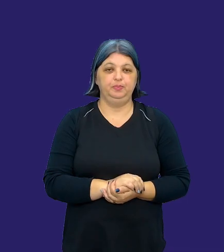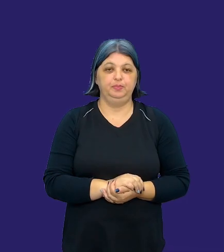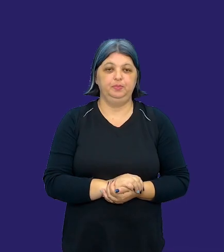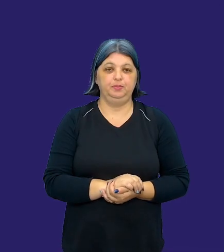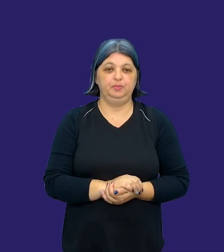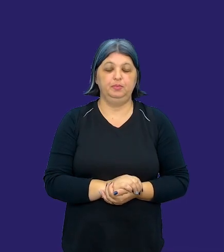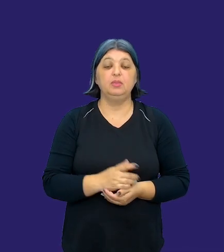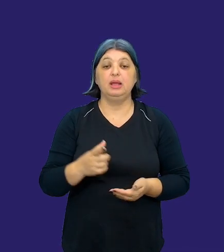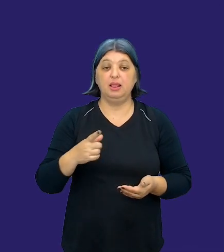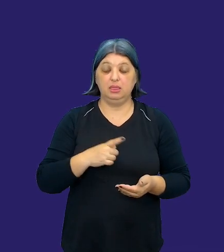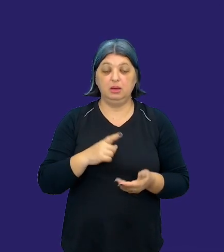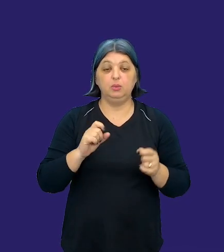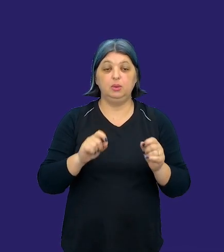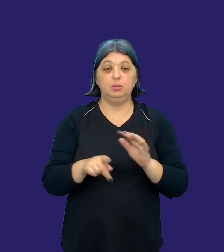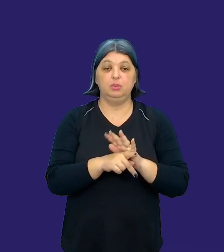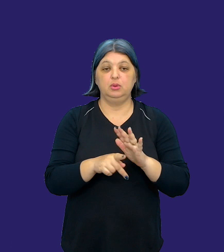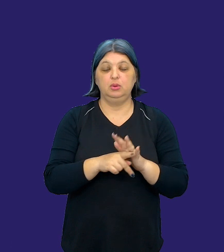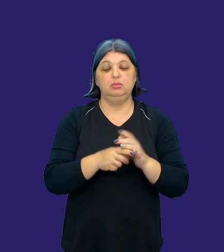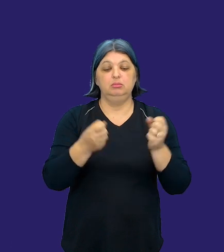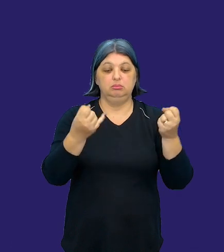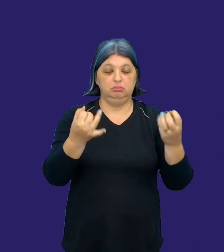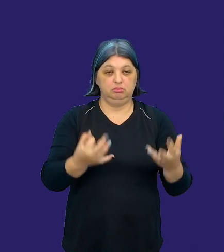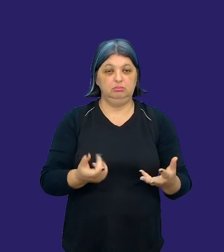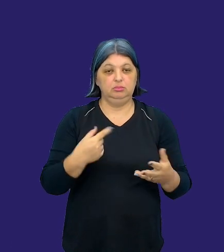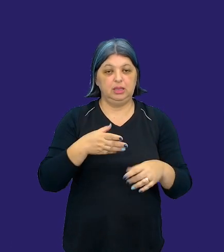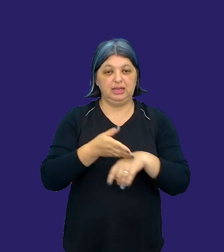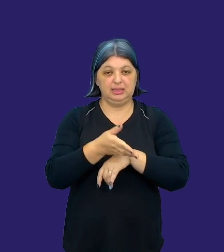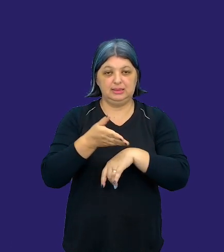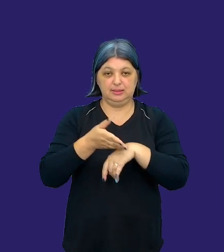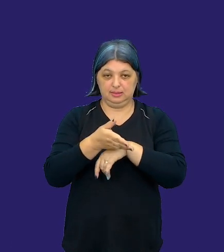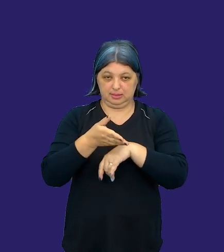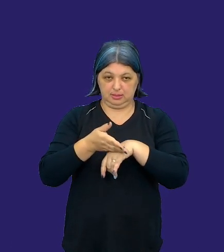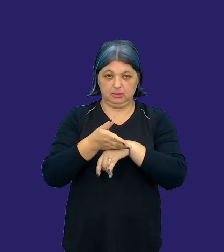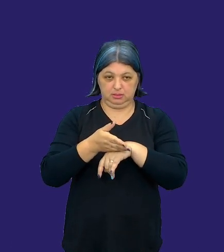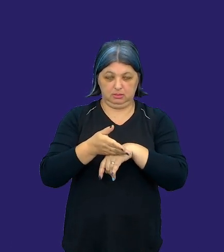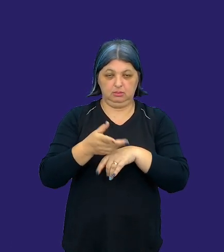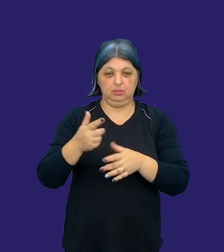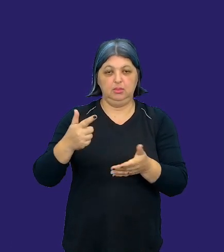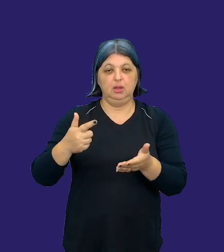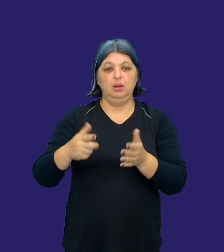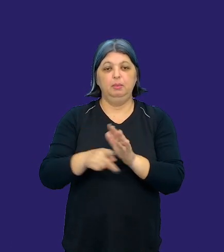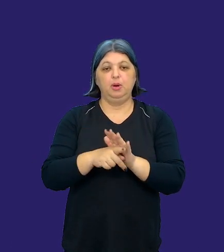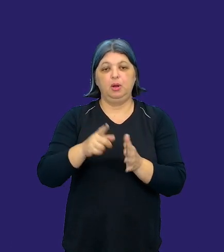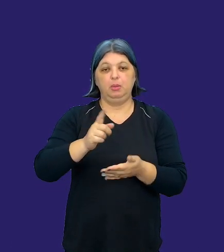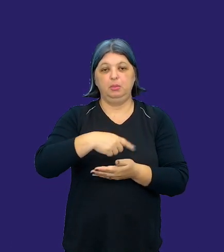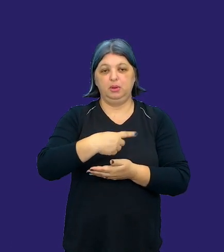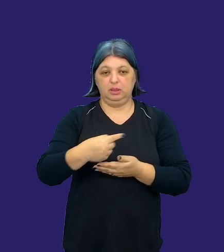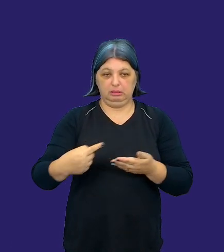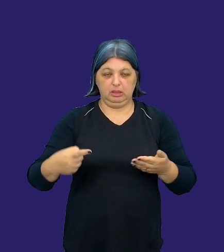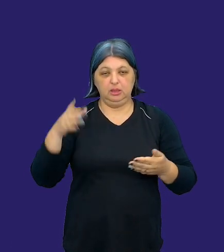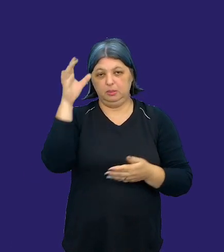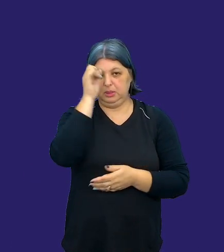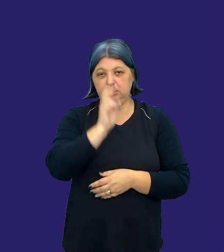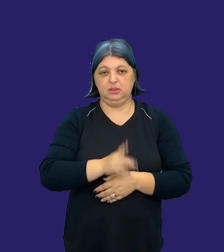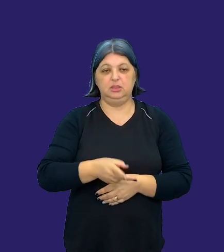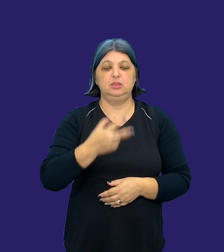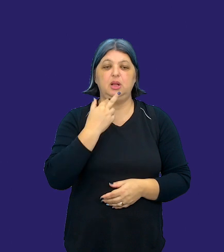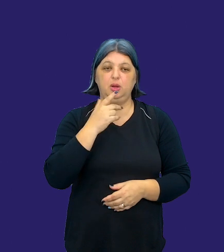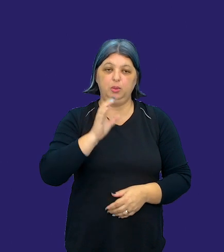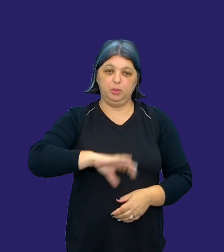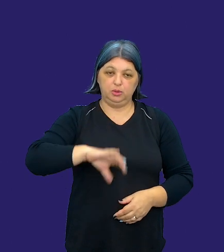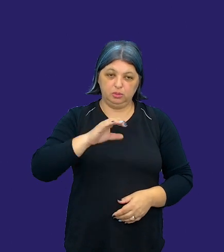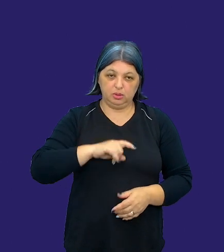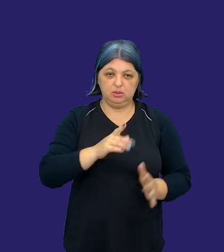agora, né, o percurso para que vocês possam acessar o caderno do Aprender Sempre, da língua portuguesa, na sequência